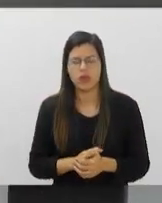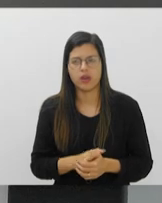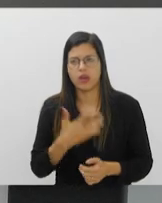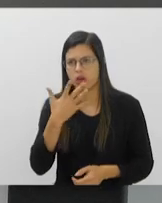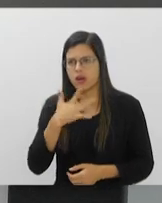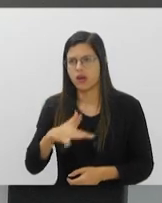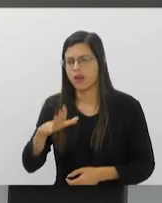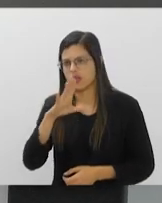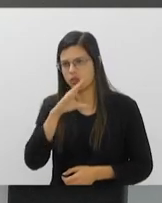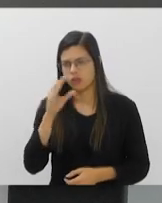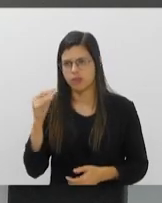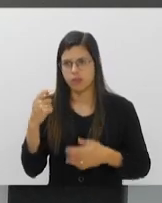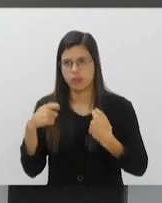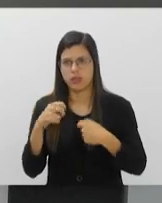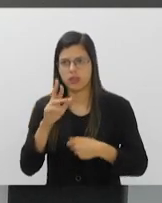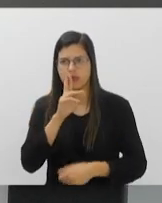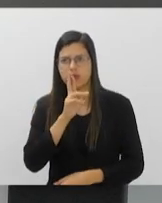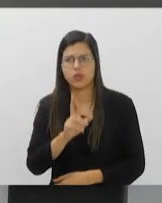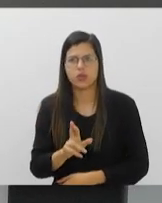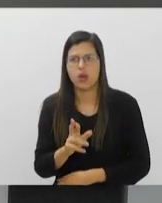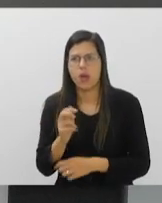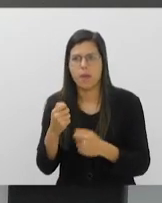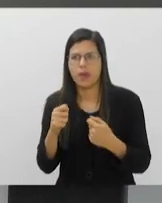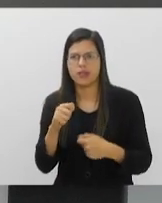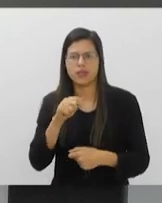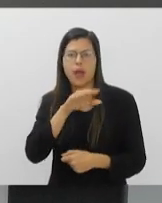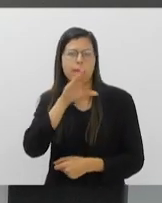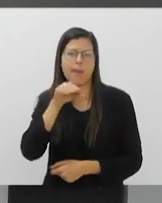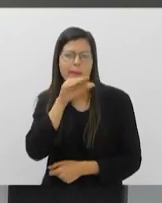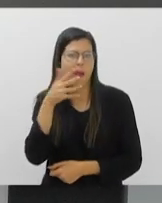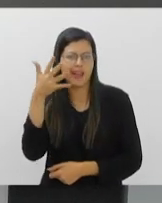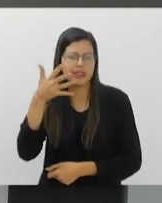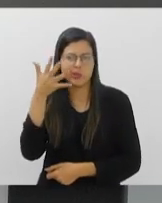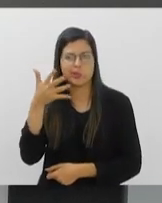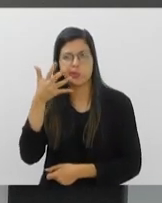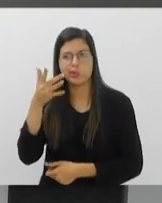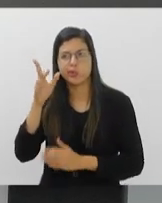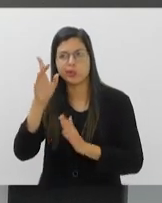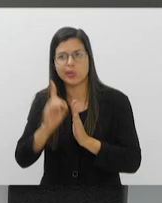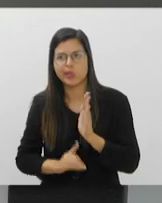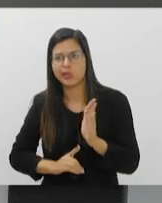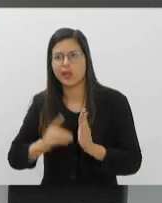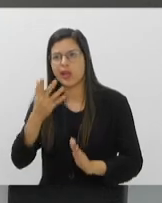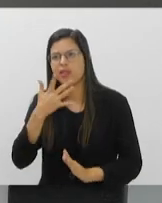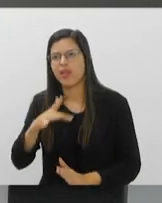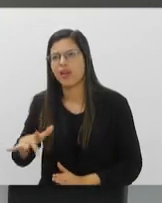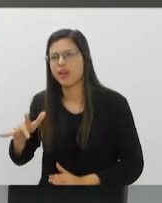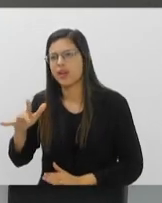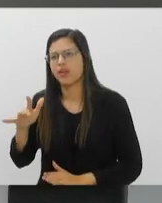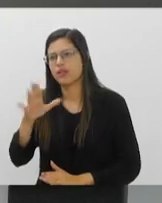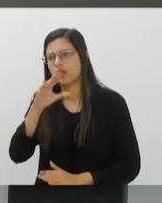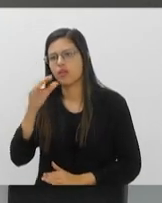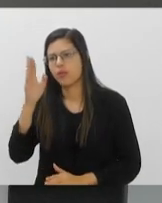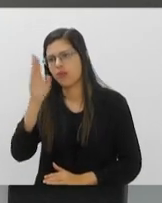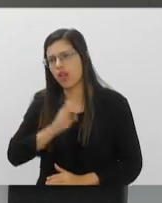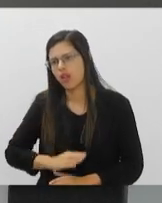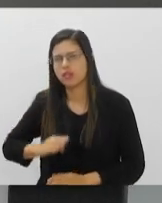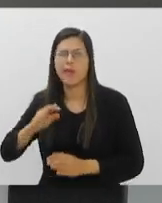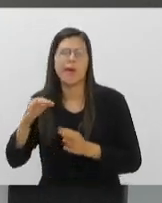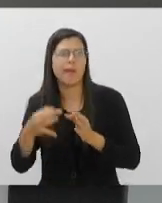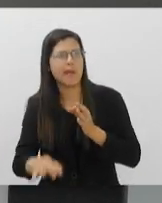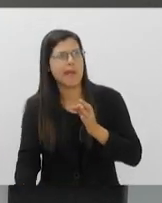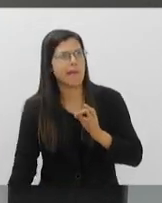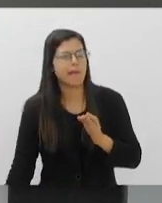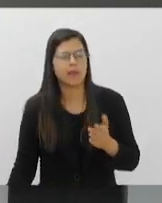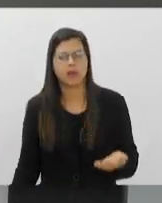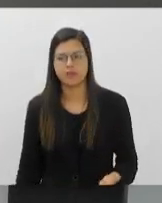Adolescente precisa de resultado não precisa blá blá blá os direitos das Crianças adolescentes no Brasil não são respeitá se porque ti tá tá